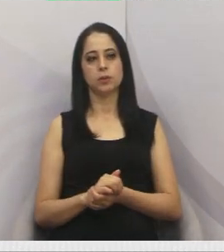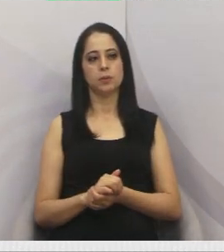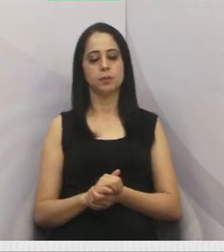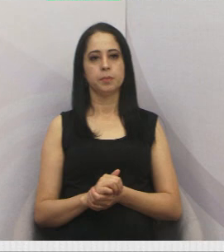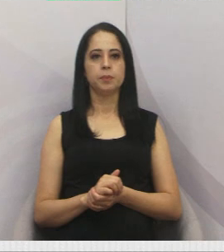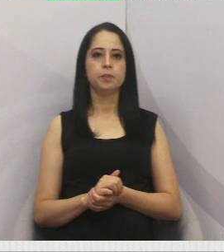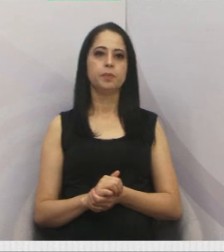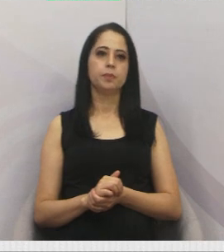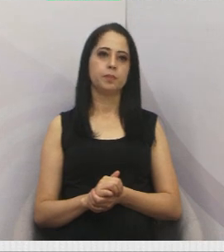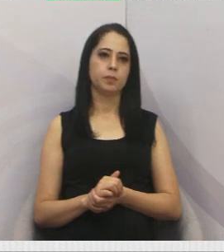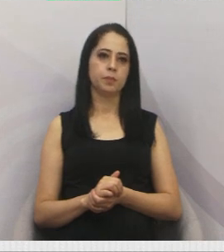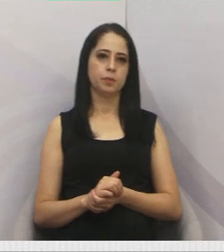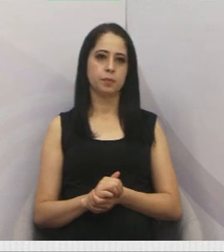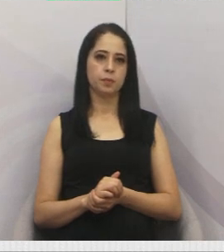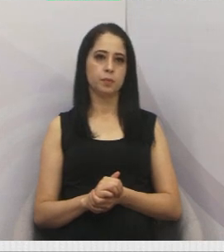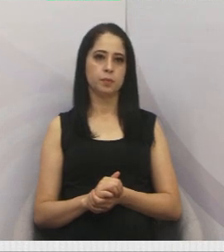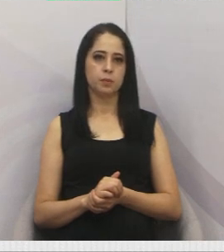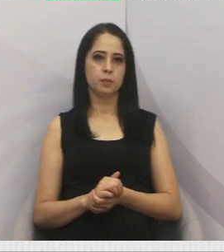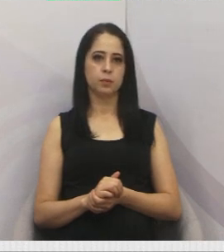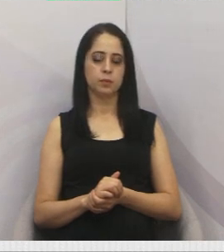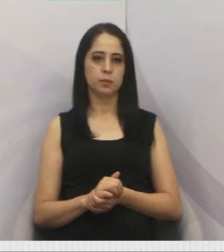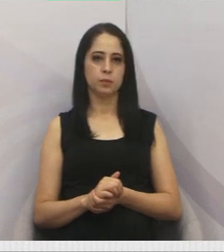voto.